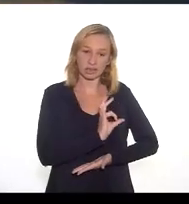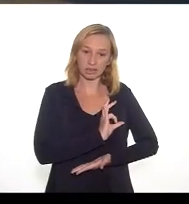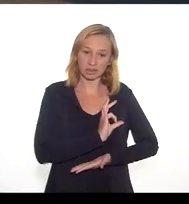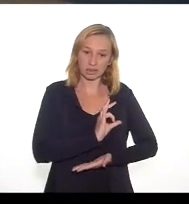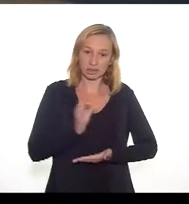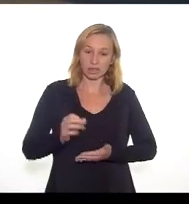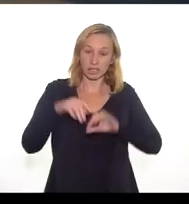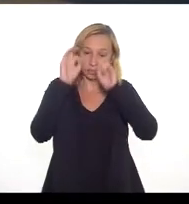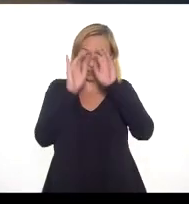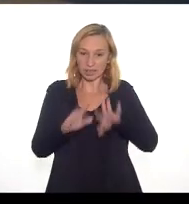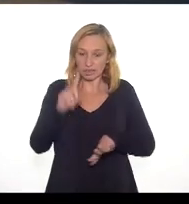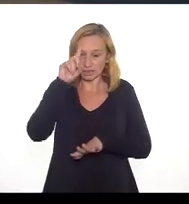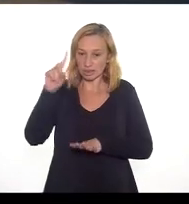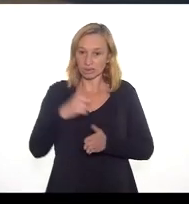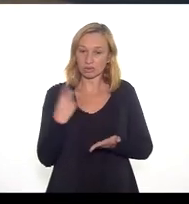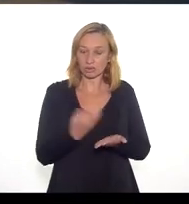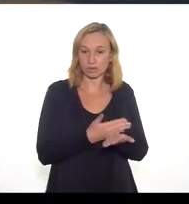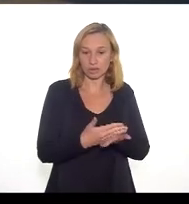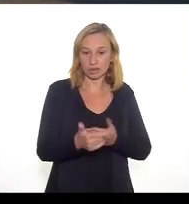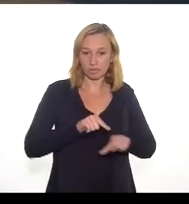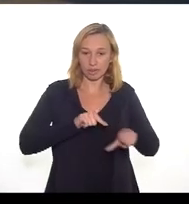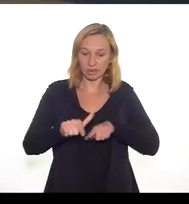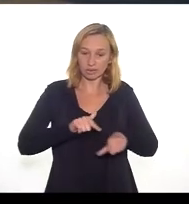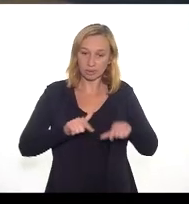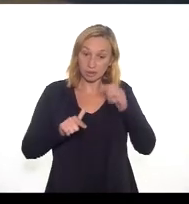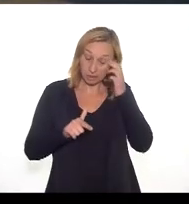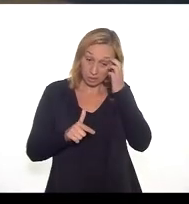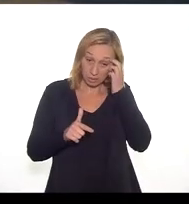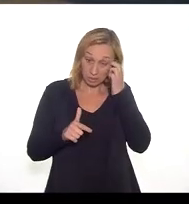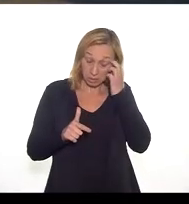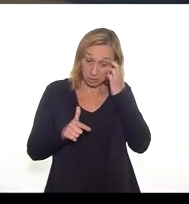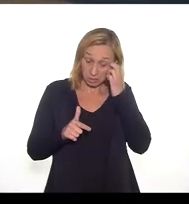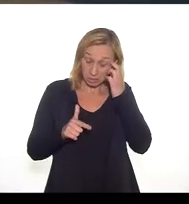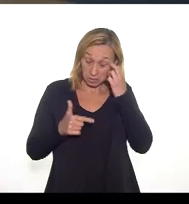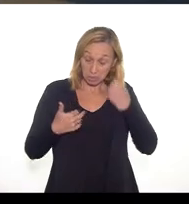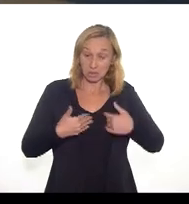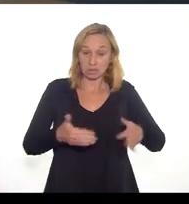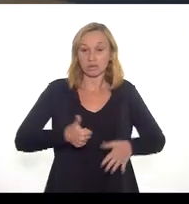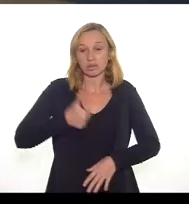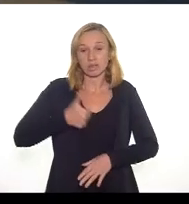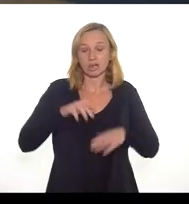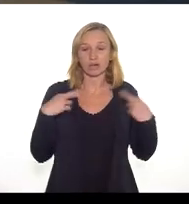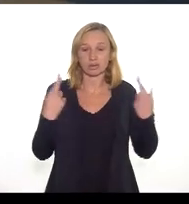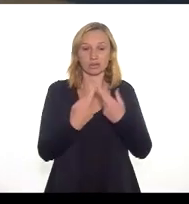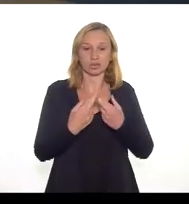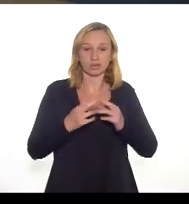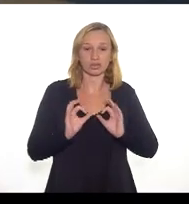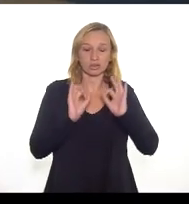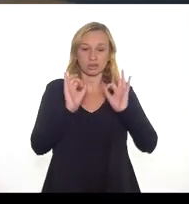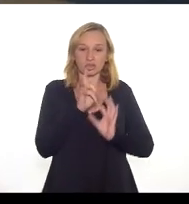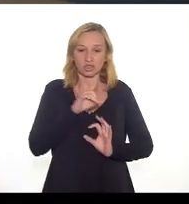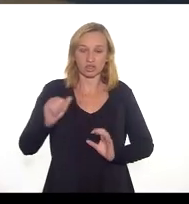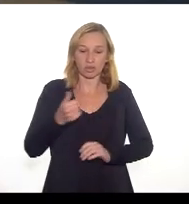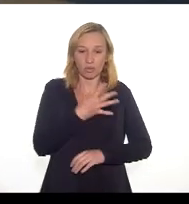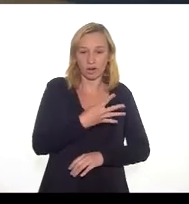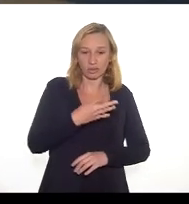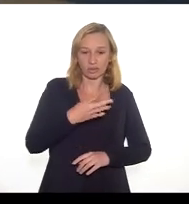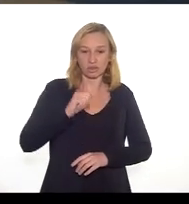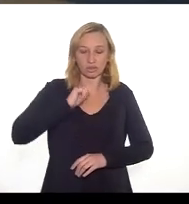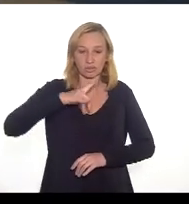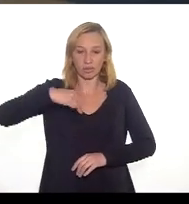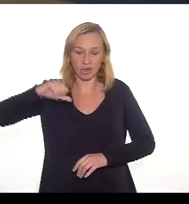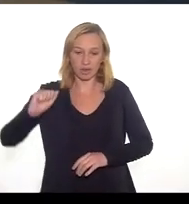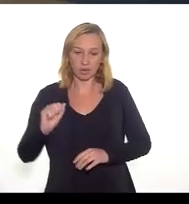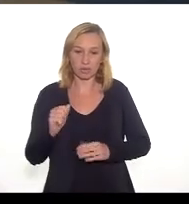Havendo número legal sobre a proteção de Deus, iniciamos os nossos trabalhos. Está aberto a primeira sessão extraordinária do dia 4 de maio. A presidência convida a